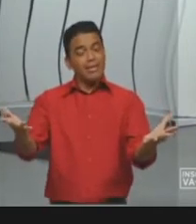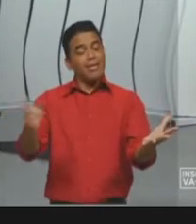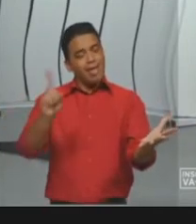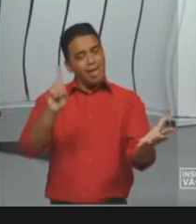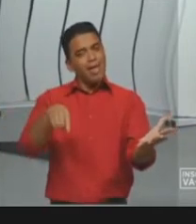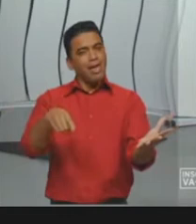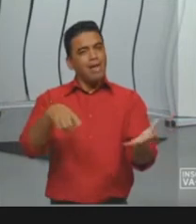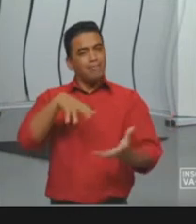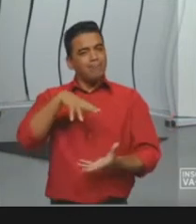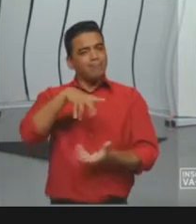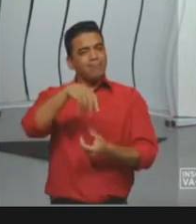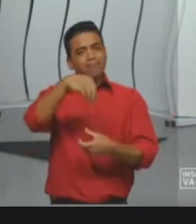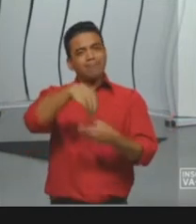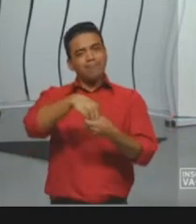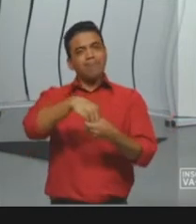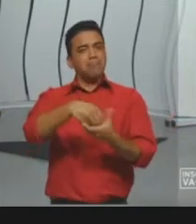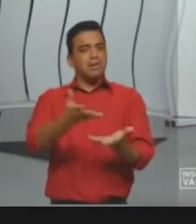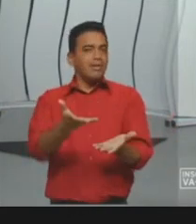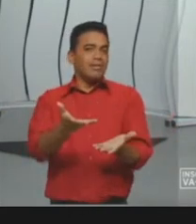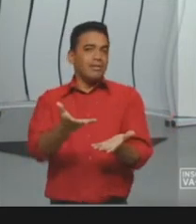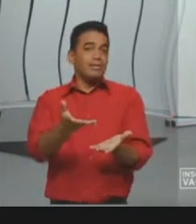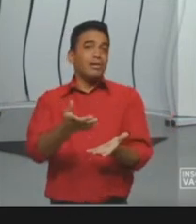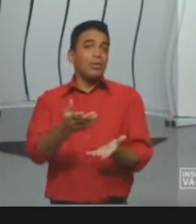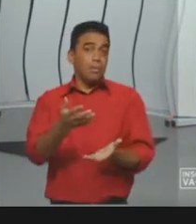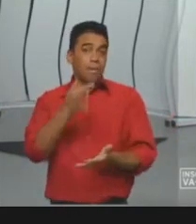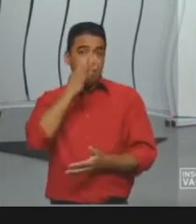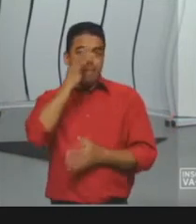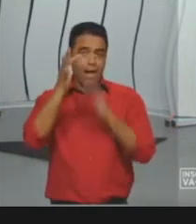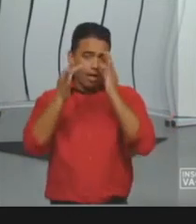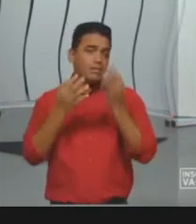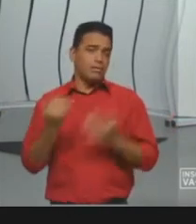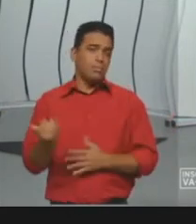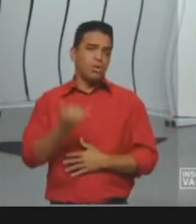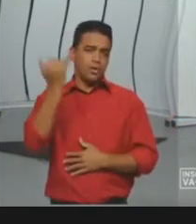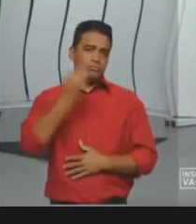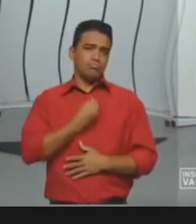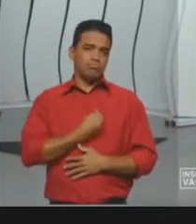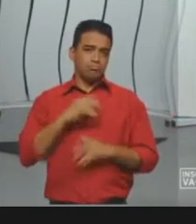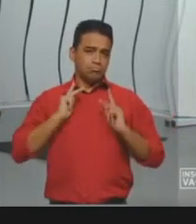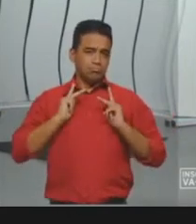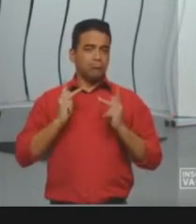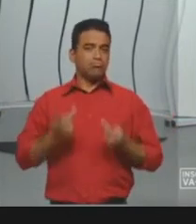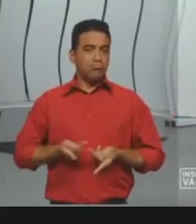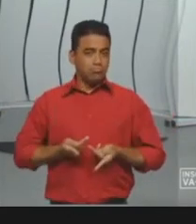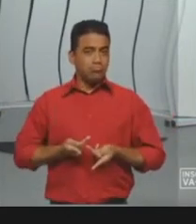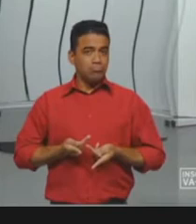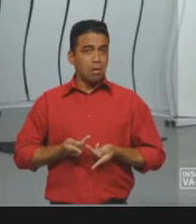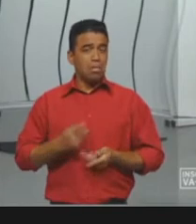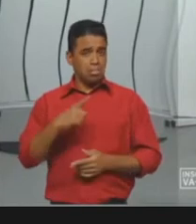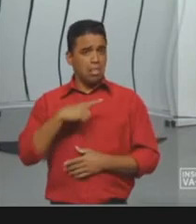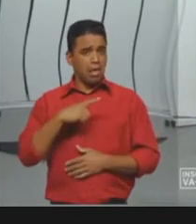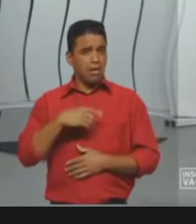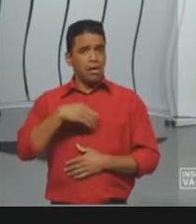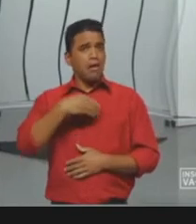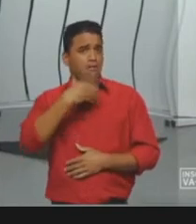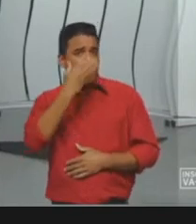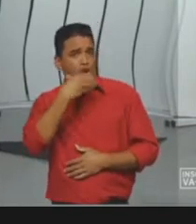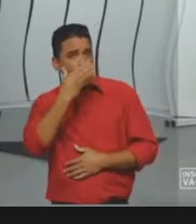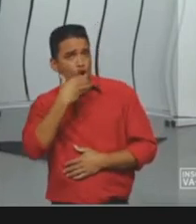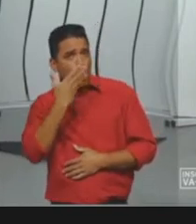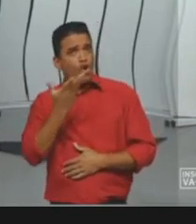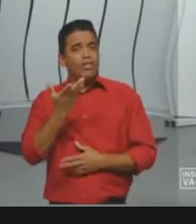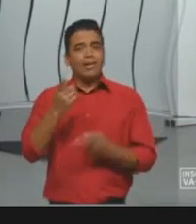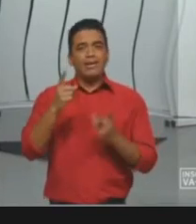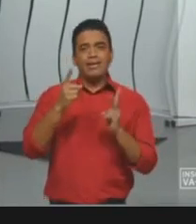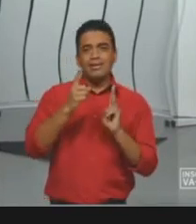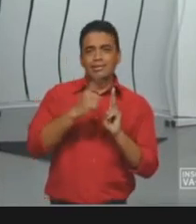nosso planeta, e nós sabemos o quanto as plantas são importantes para nós, tanto as frutíferas, das quais nós nos alimentamos,